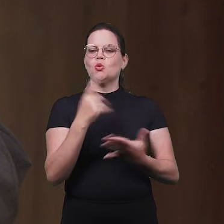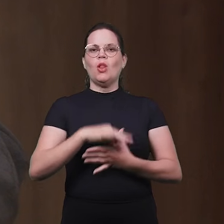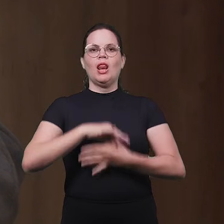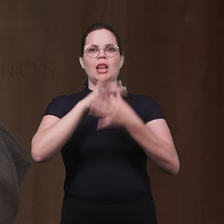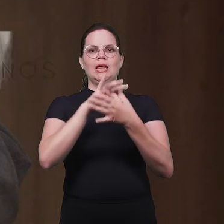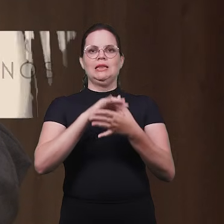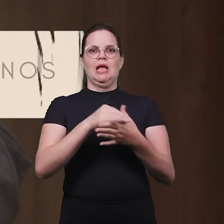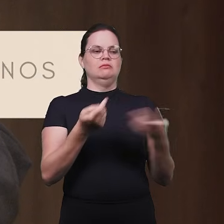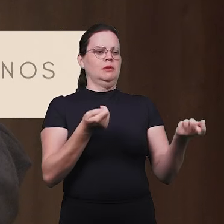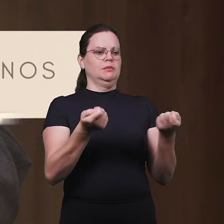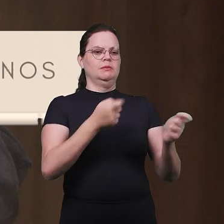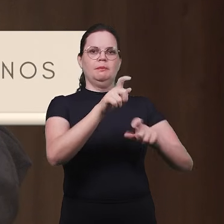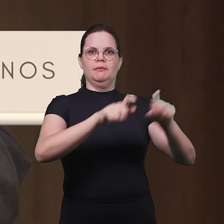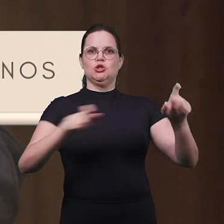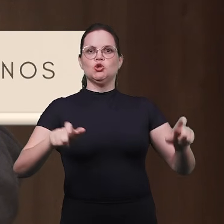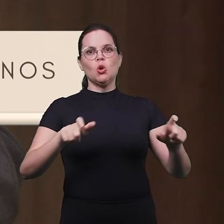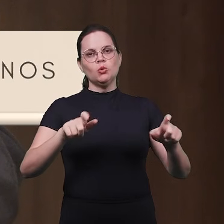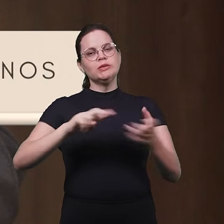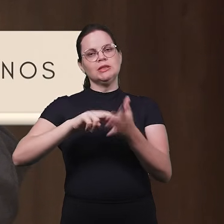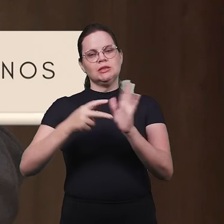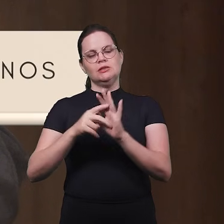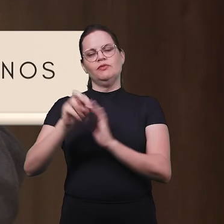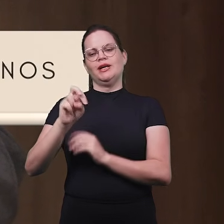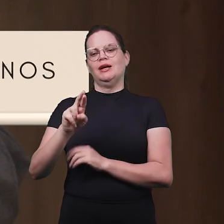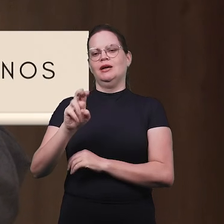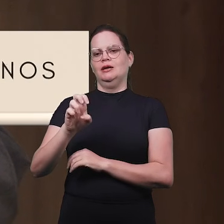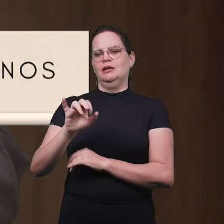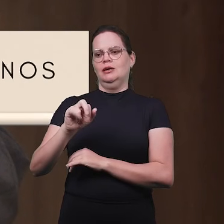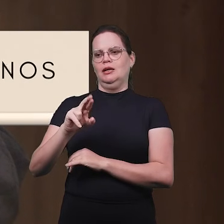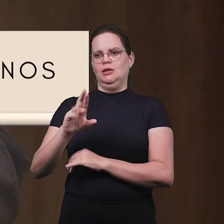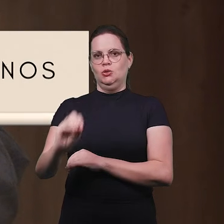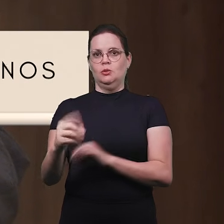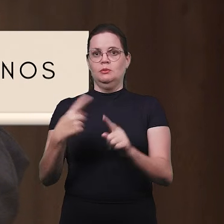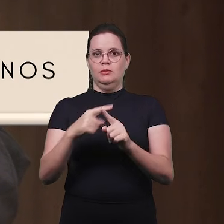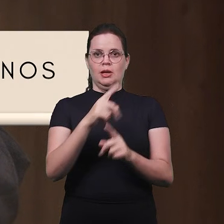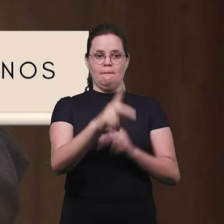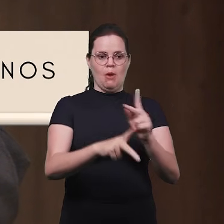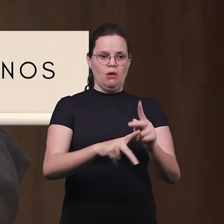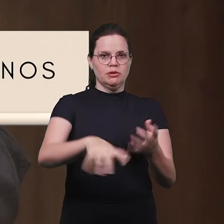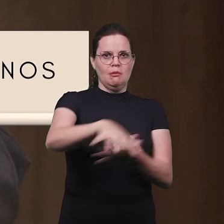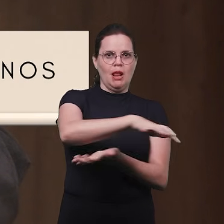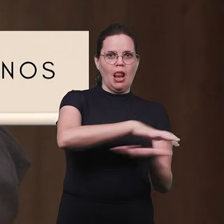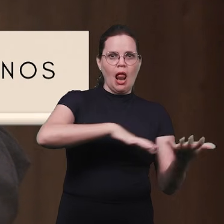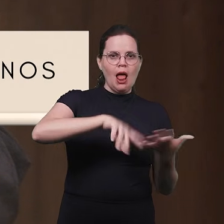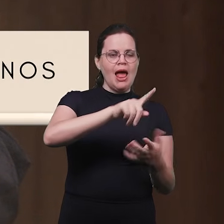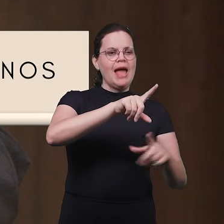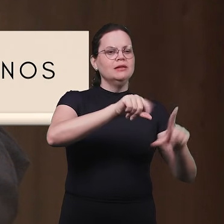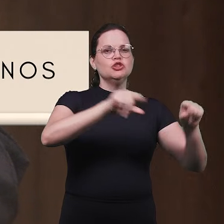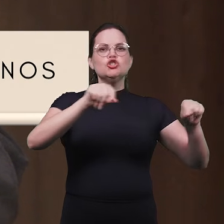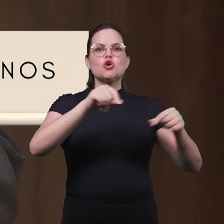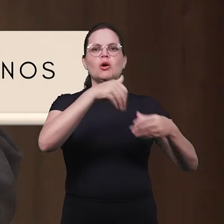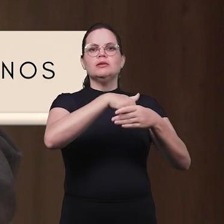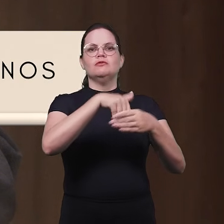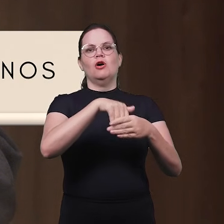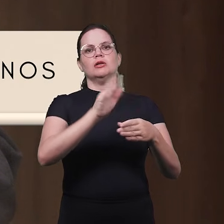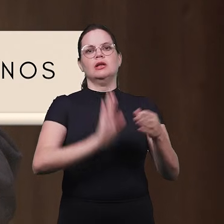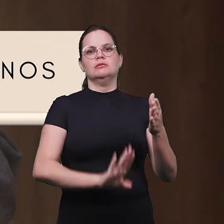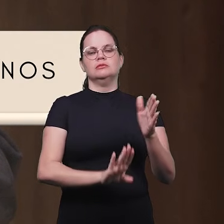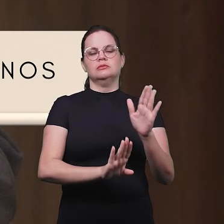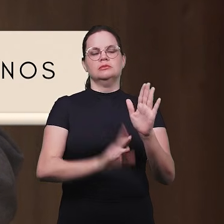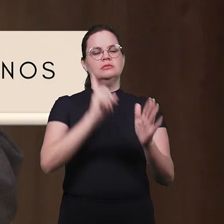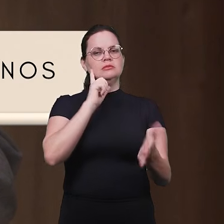civil que vai formar o reino. Então, dessa agitação dos povos, são formados os